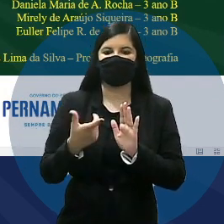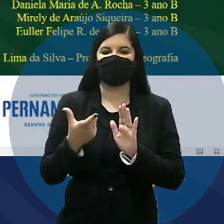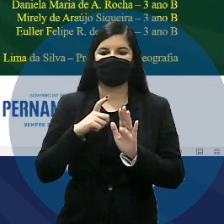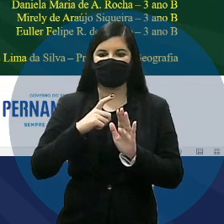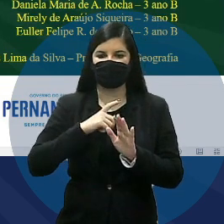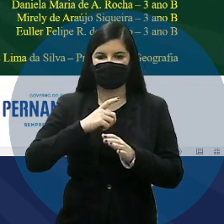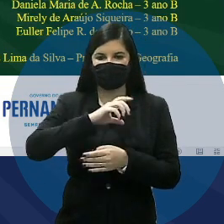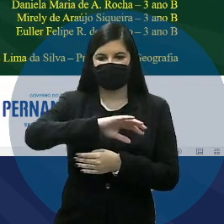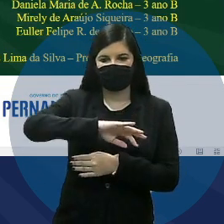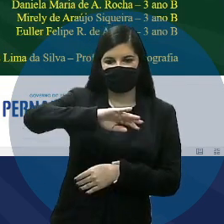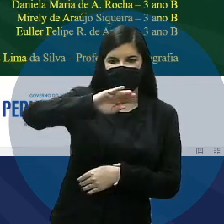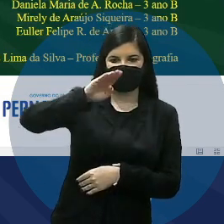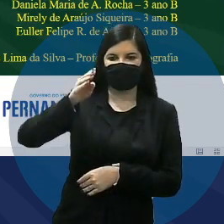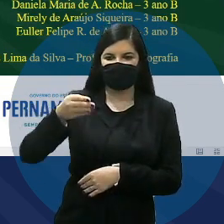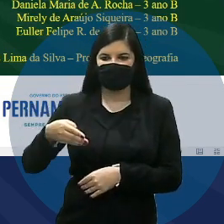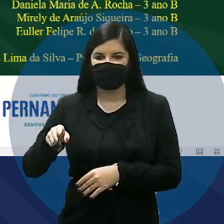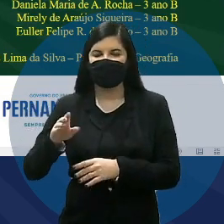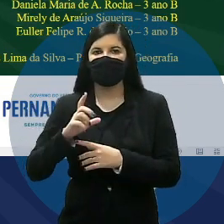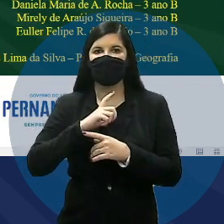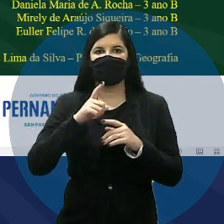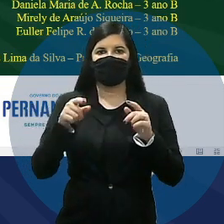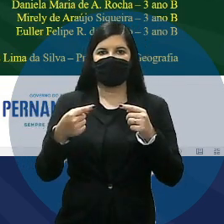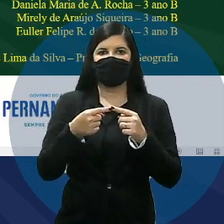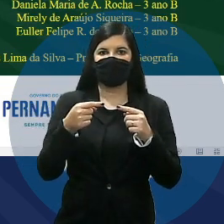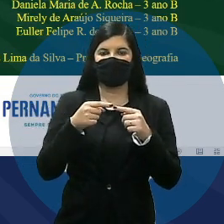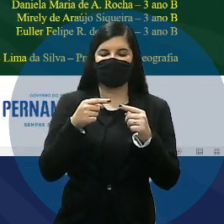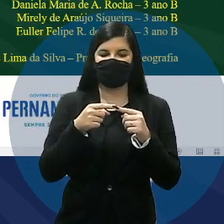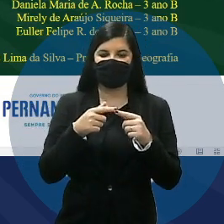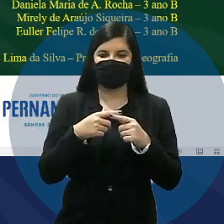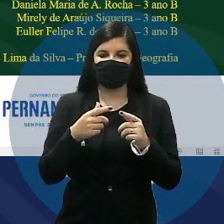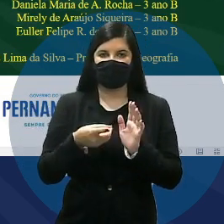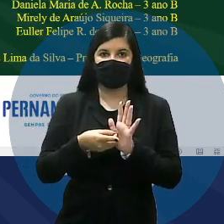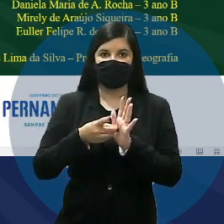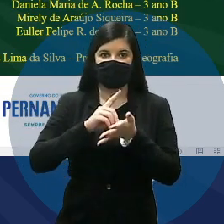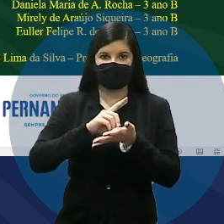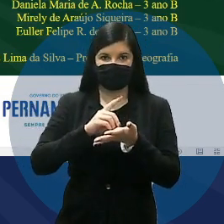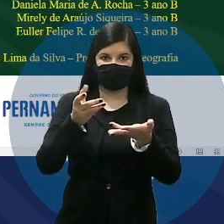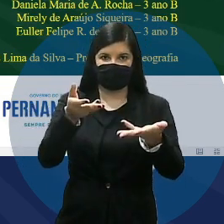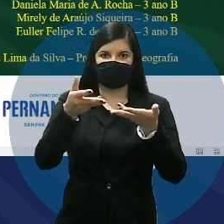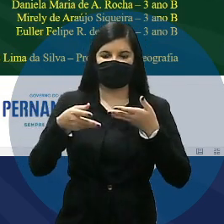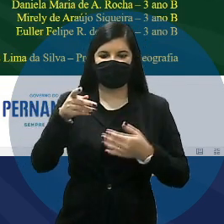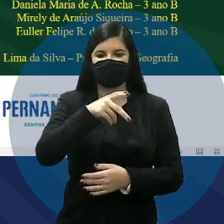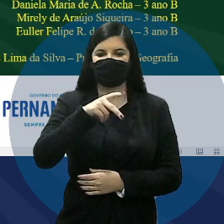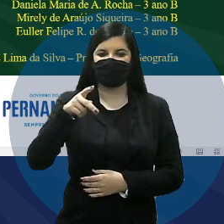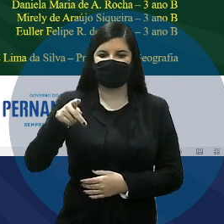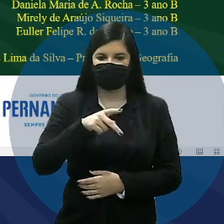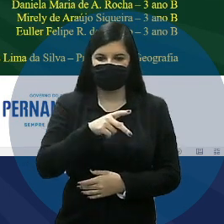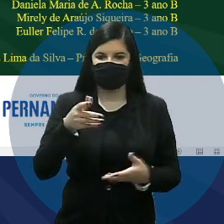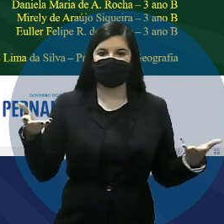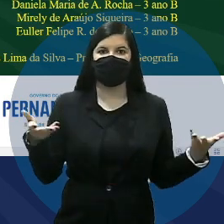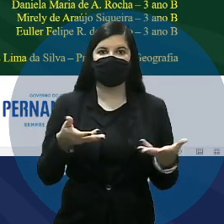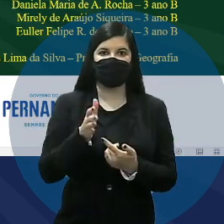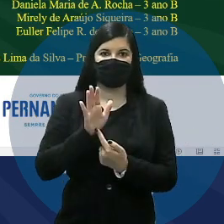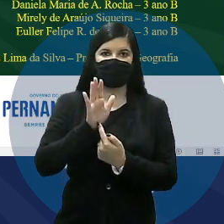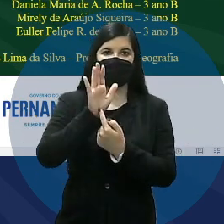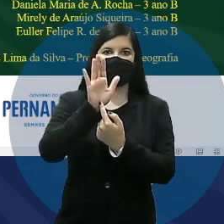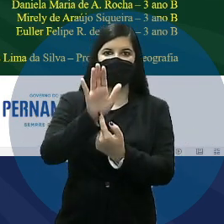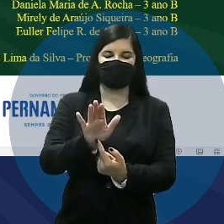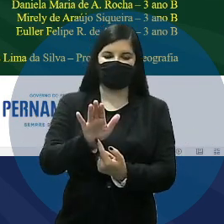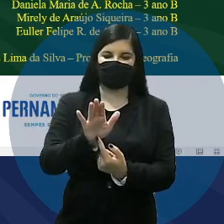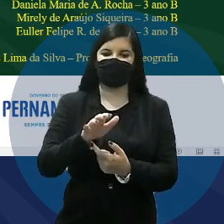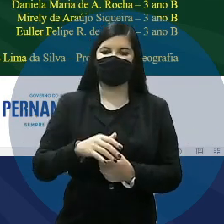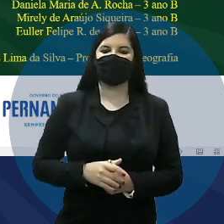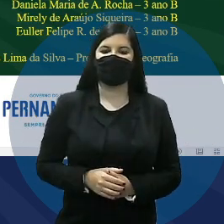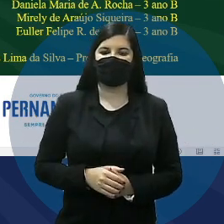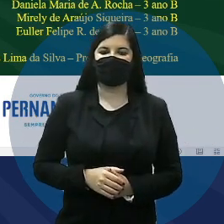e a bioma da Caatinga. Antes de passar para o professor que estará comigo nessa apresentação, o professor